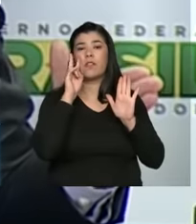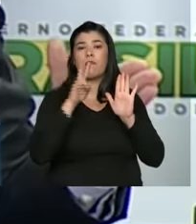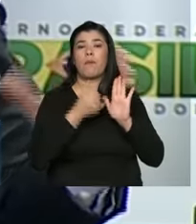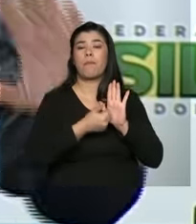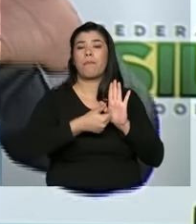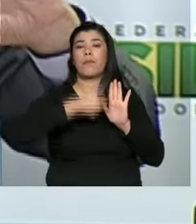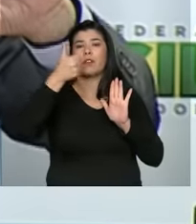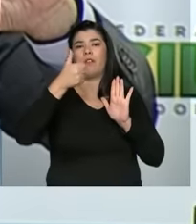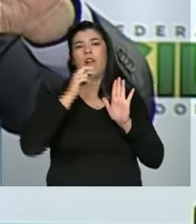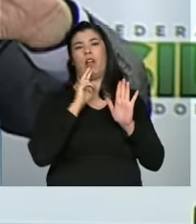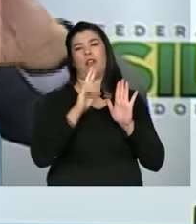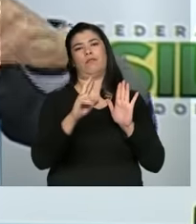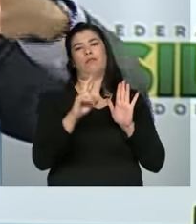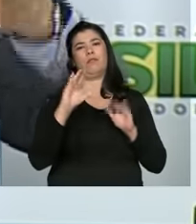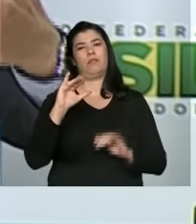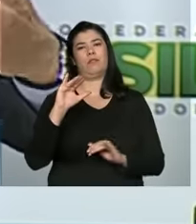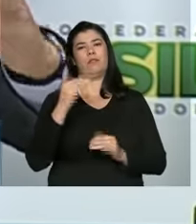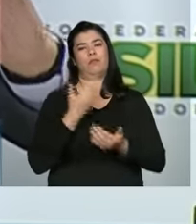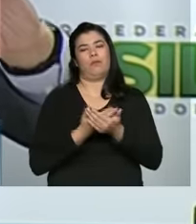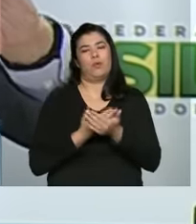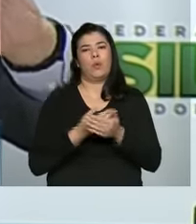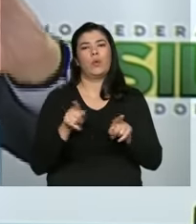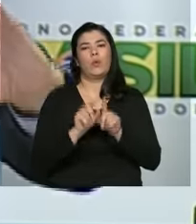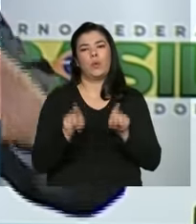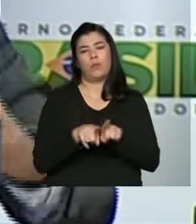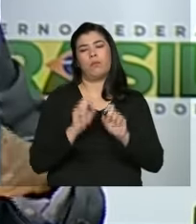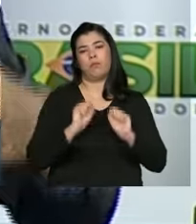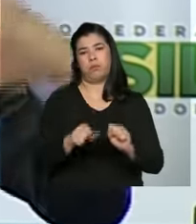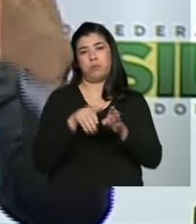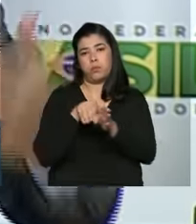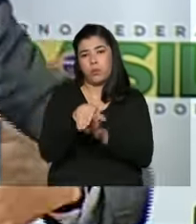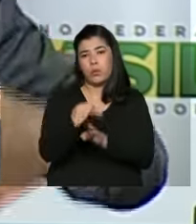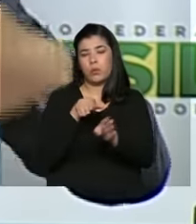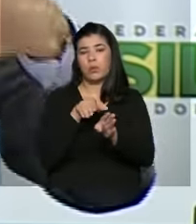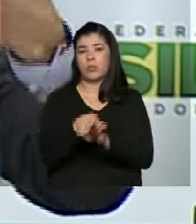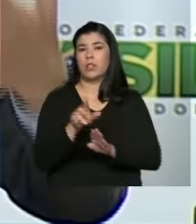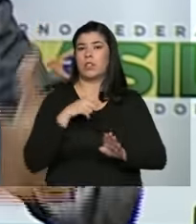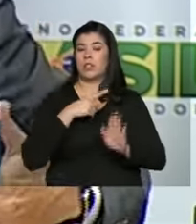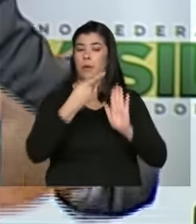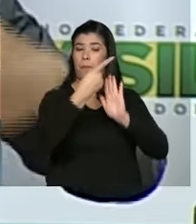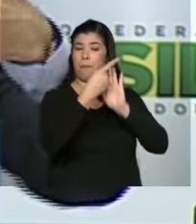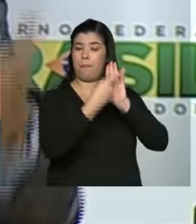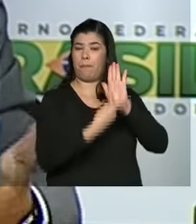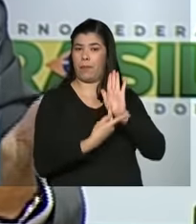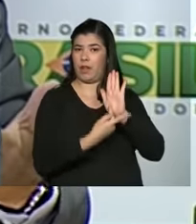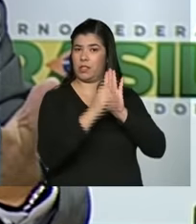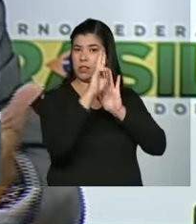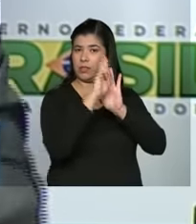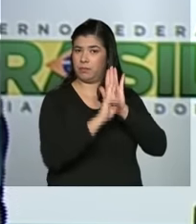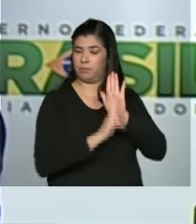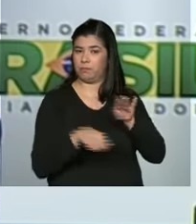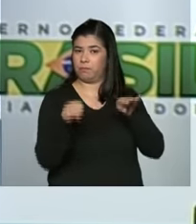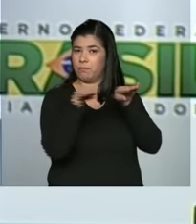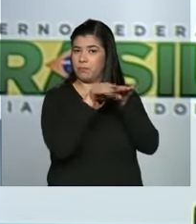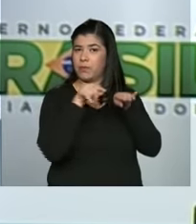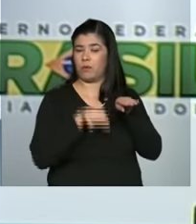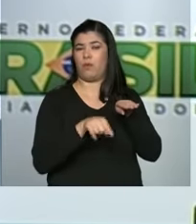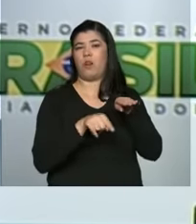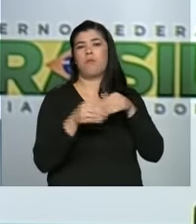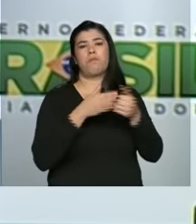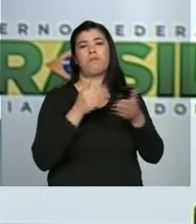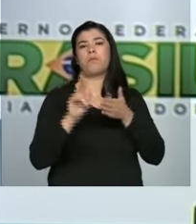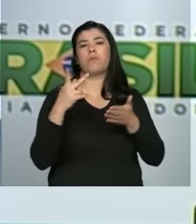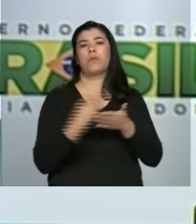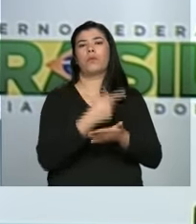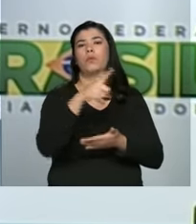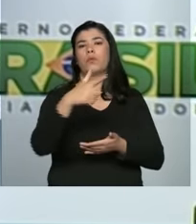evidências científicas e que orientem que traga um padrão de regularidade no uso de tal maneira que qualquer